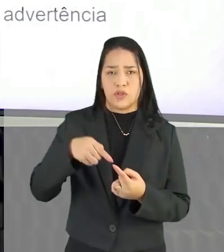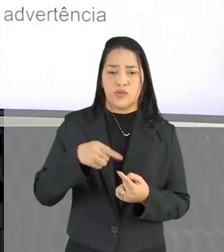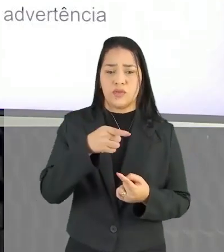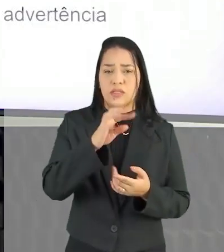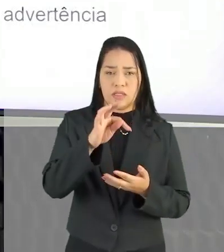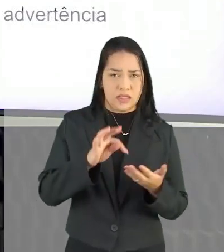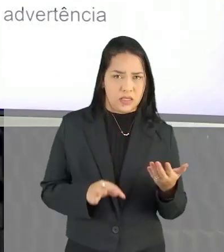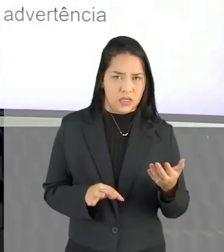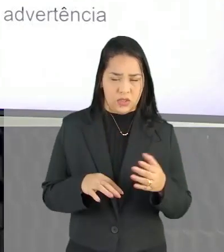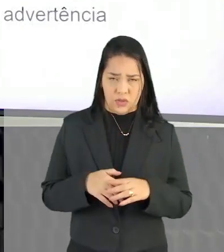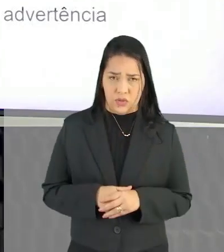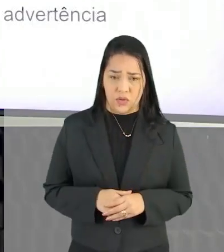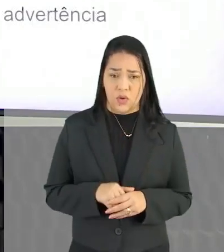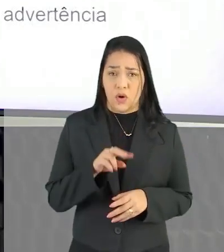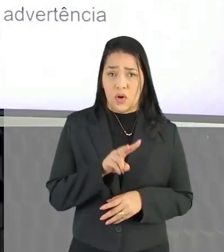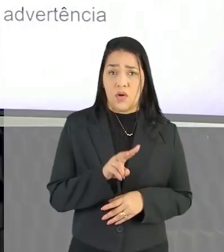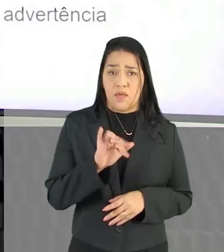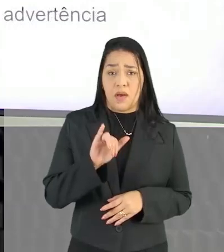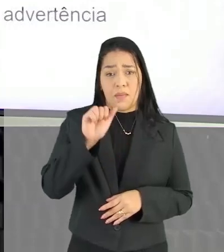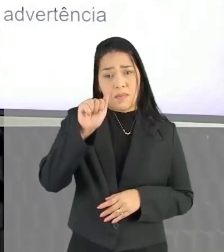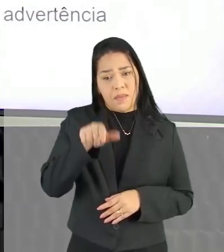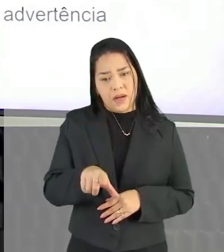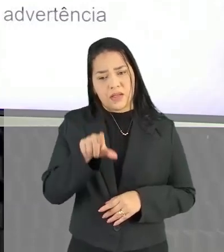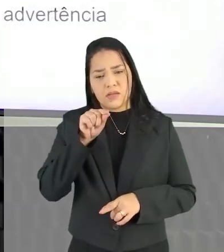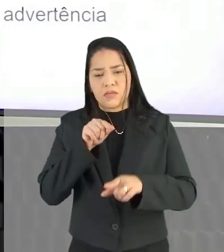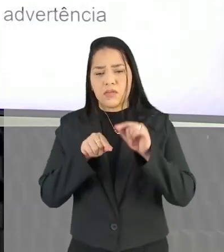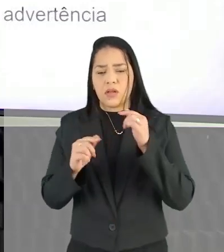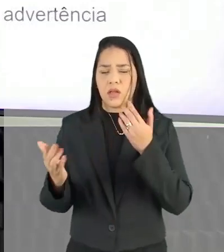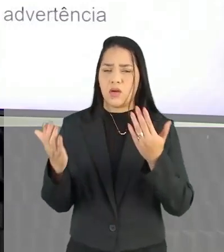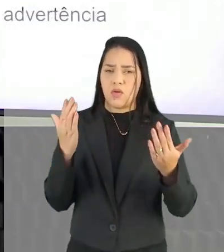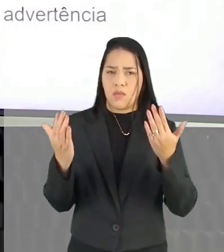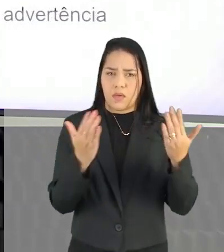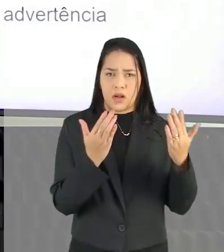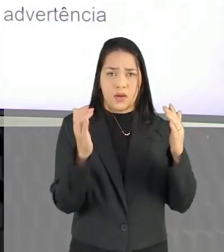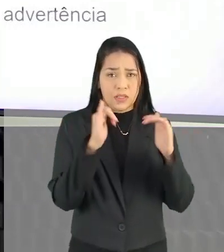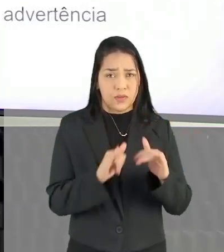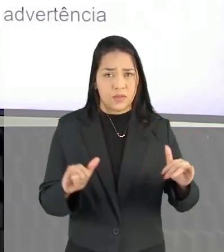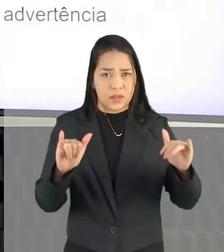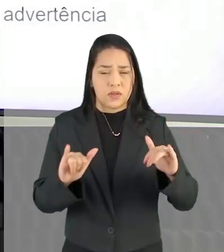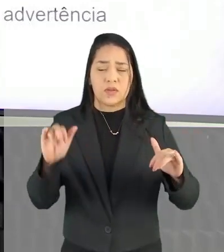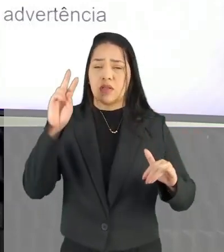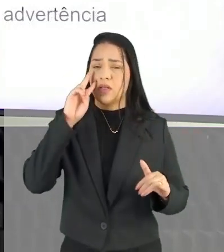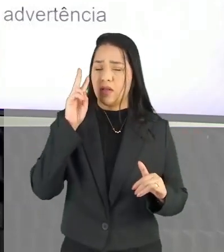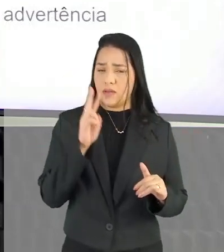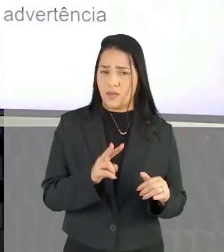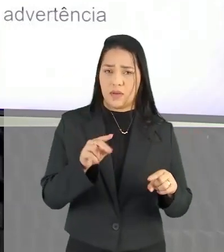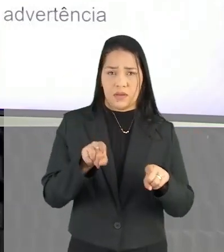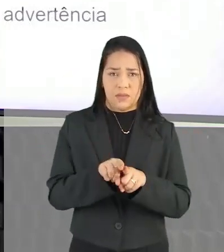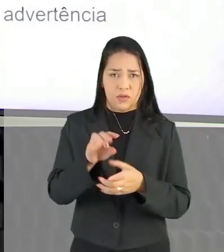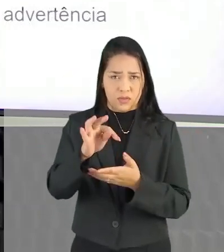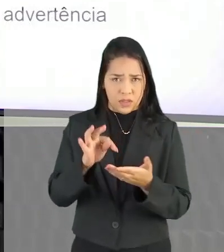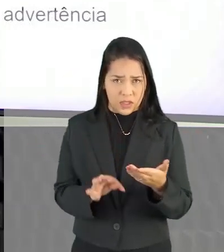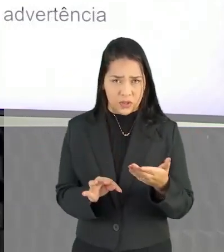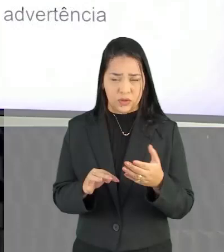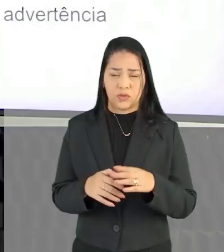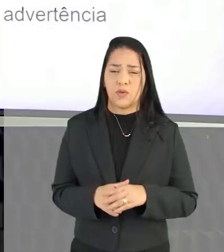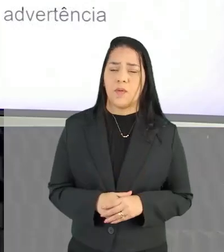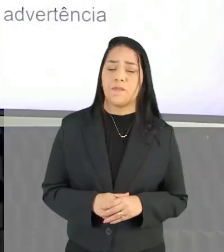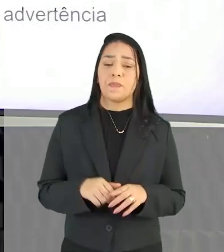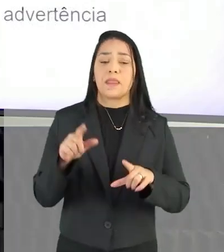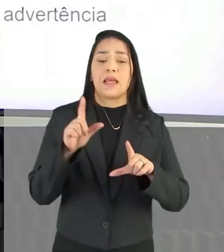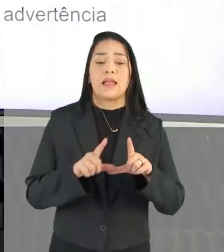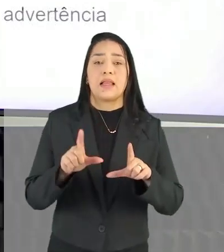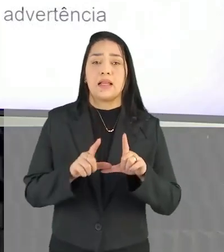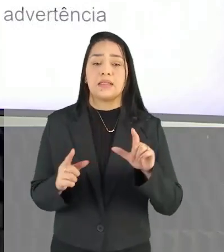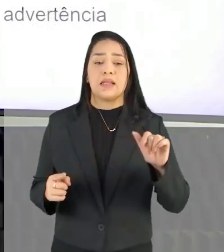desse texto? A gente vai para as alternativas e a gente vai comparar com as informações que a gente verificou no texto. Letra